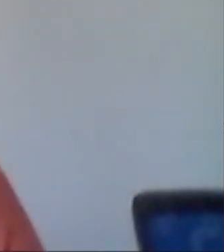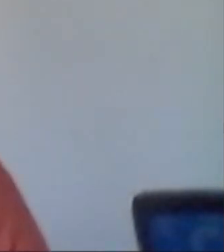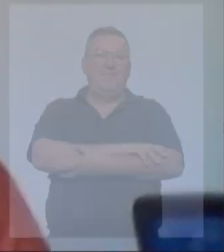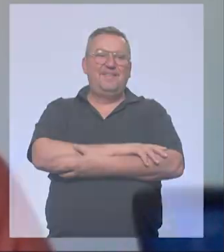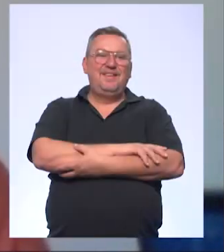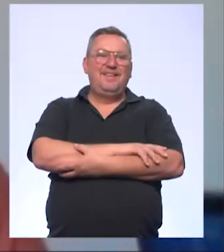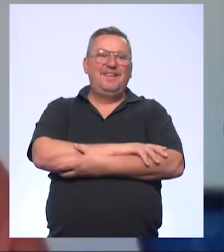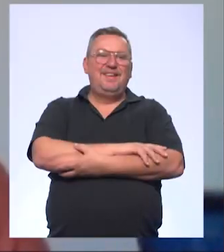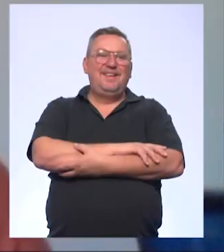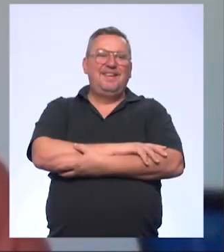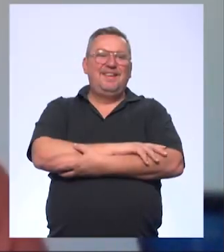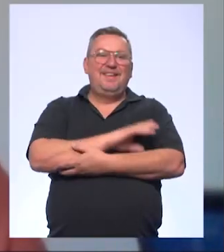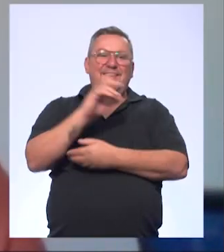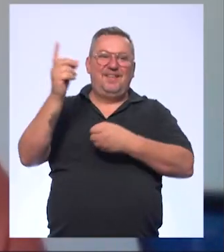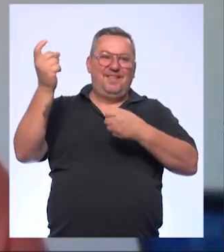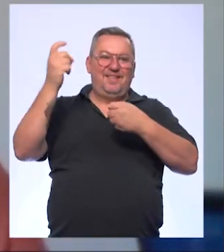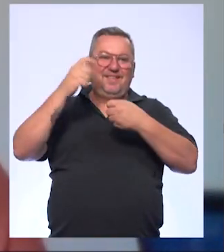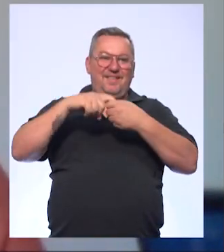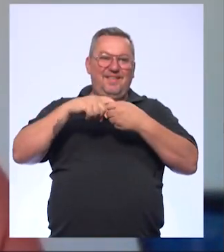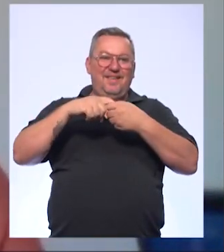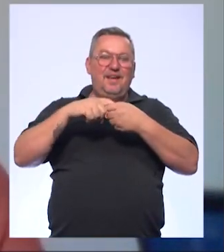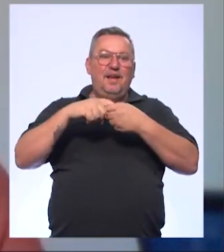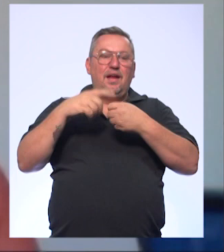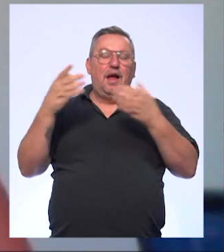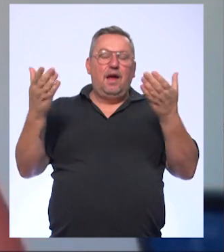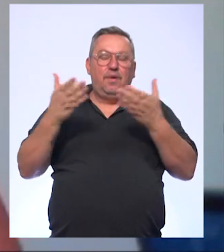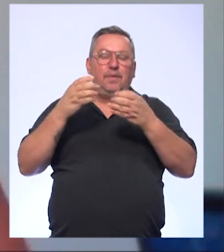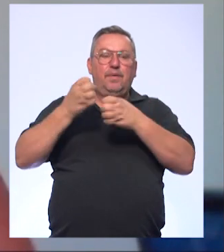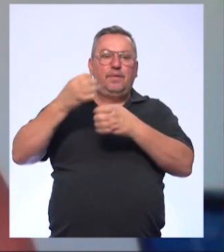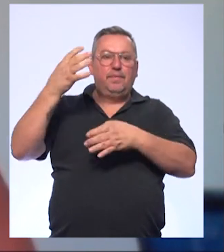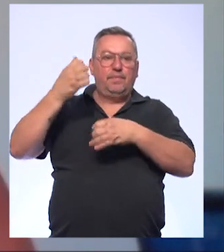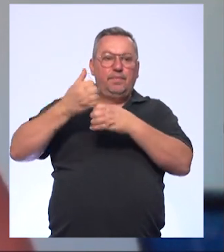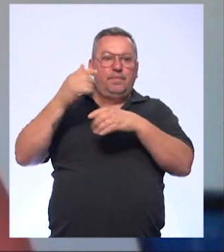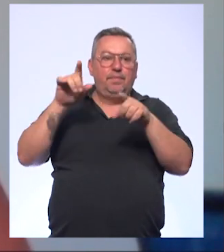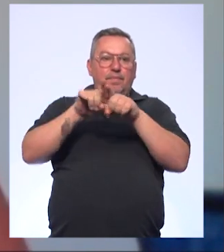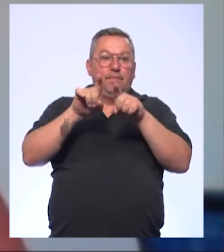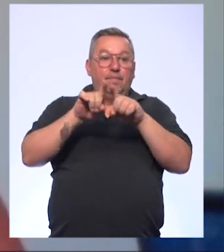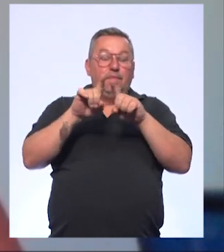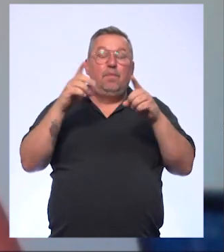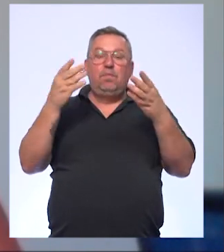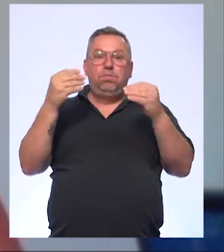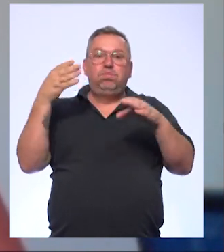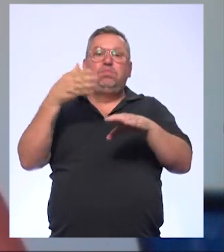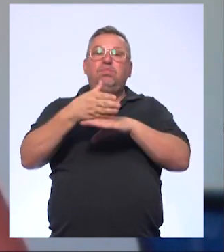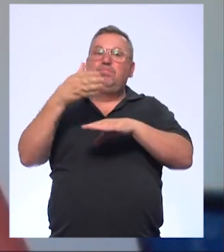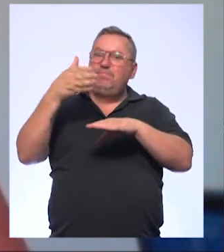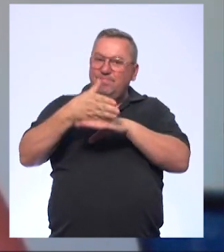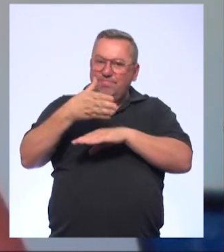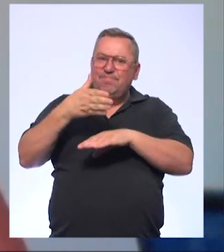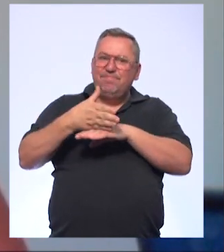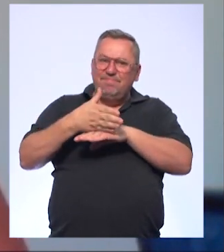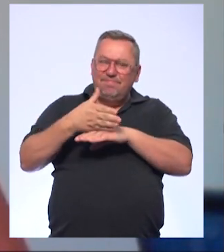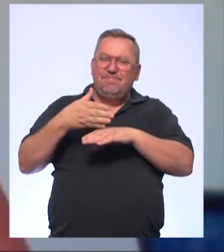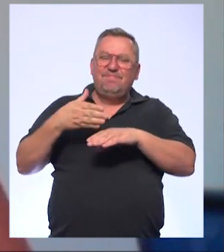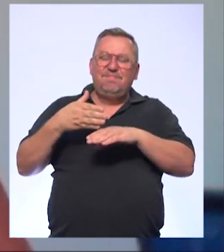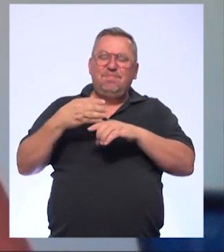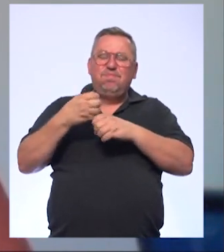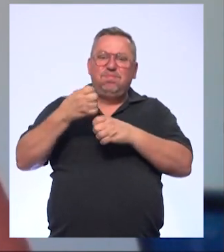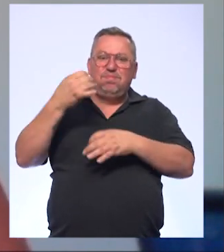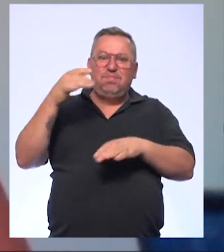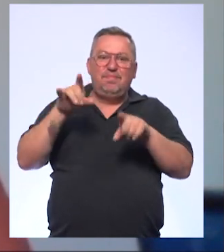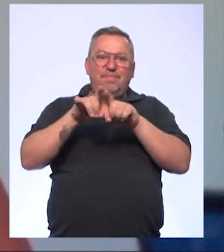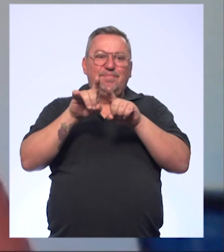Olá, professora Luíse. Voltamos à nossa interação aqui, muitas interações, e